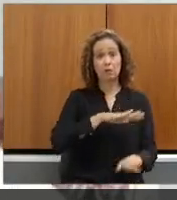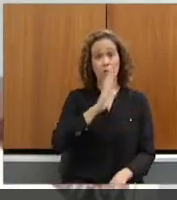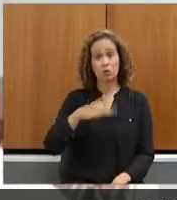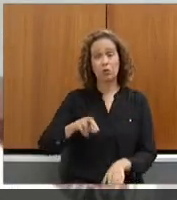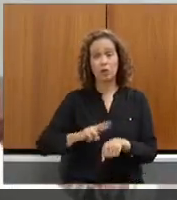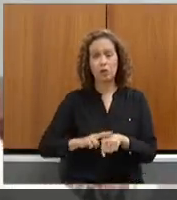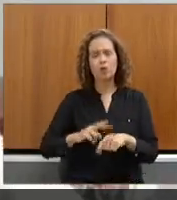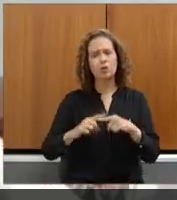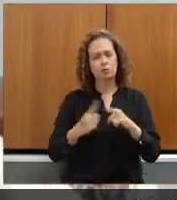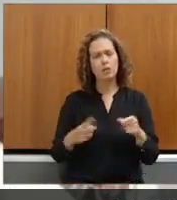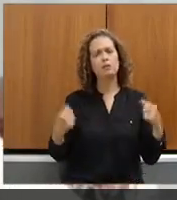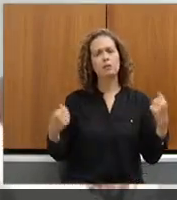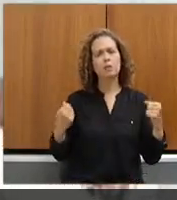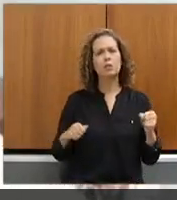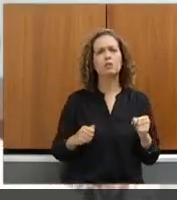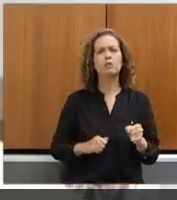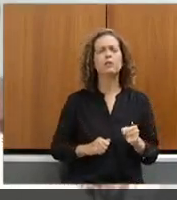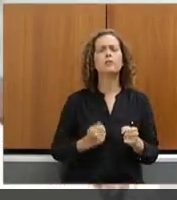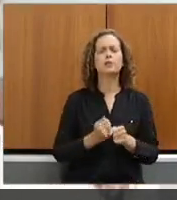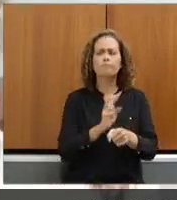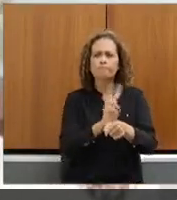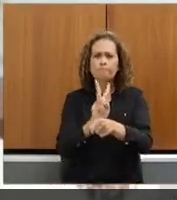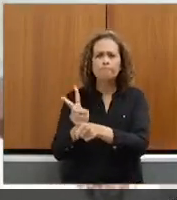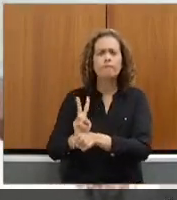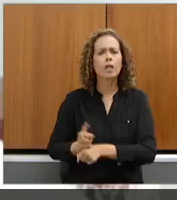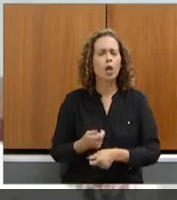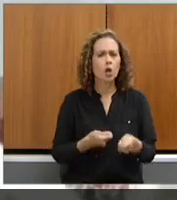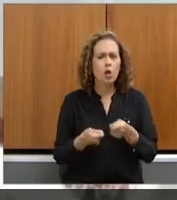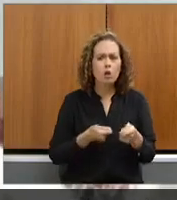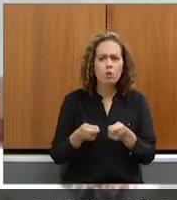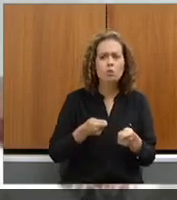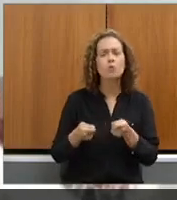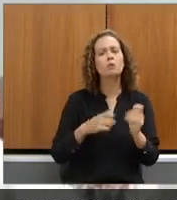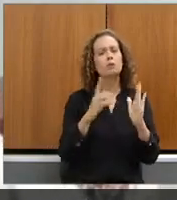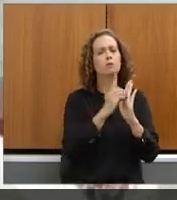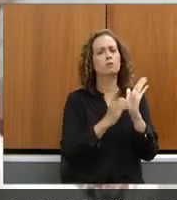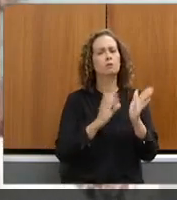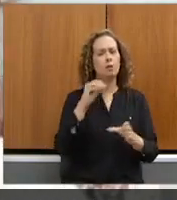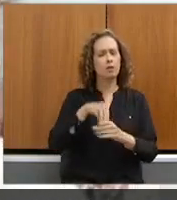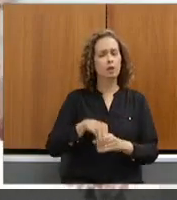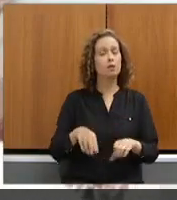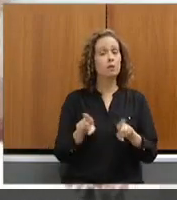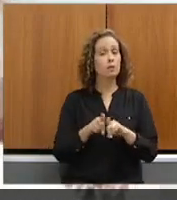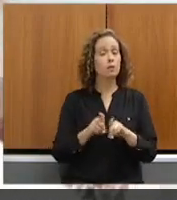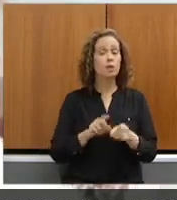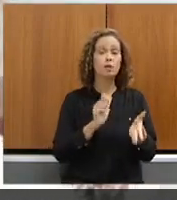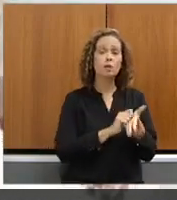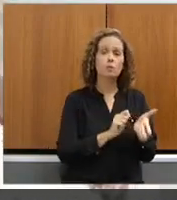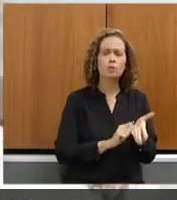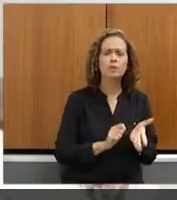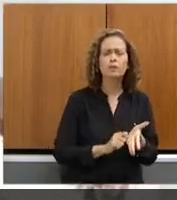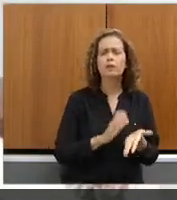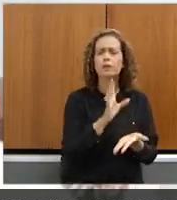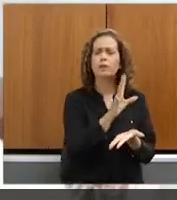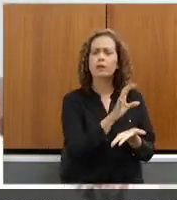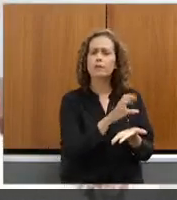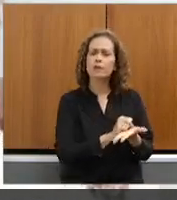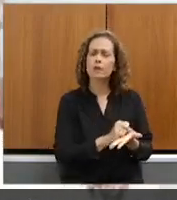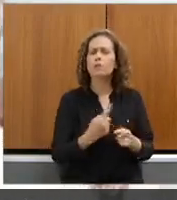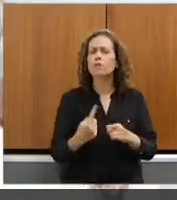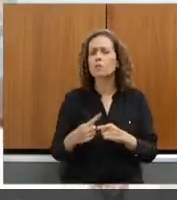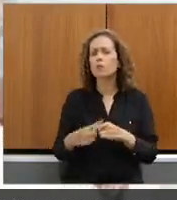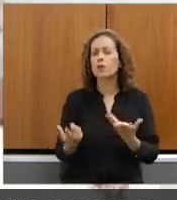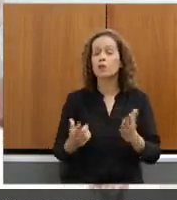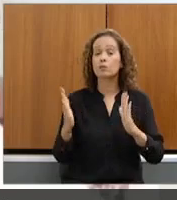ter uma ação mais ousada de fiscalização e controle né do que está no decreto Mas eu também me inscrevi para colocar um grave